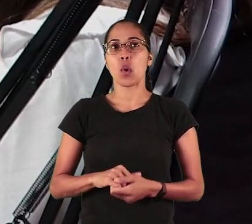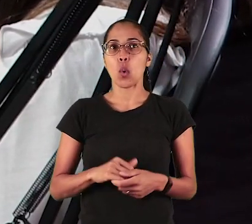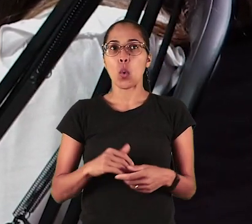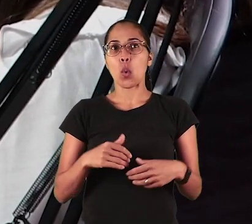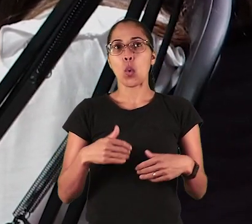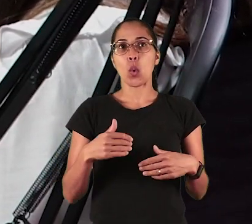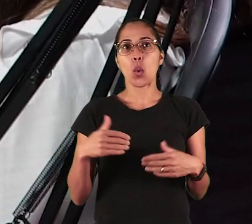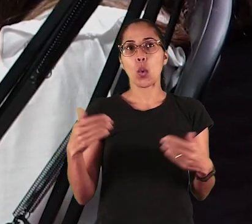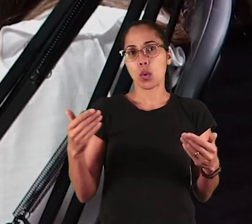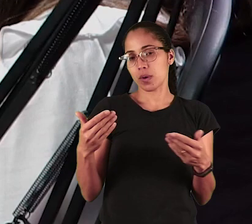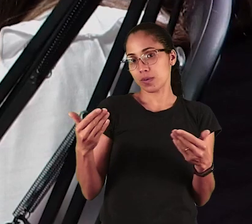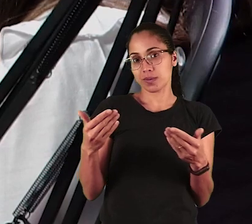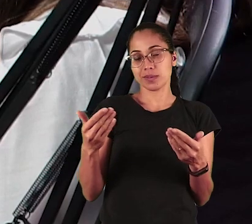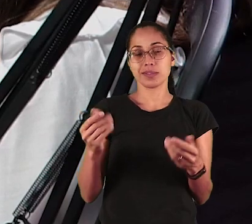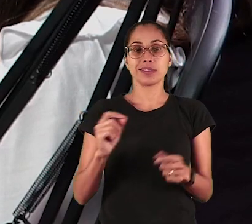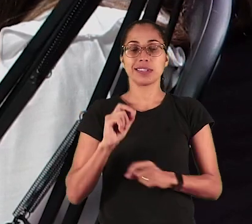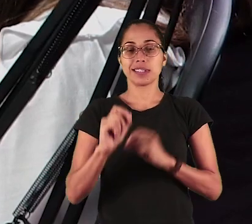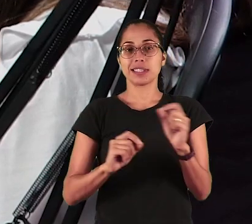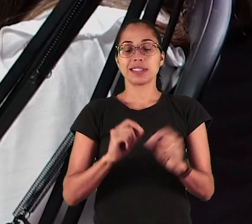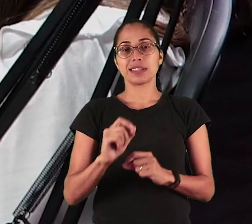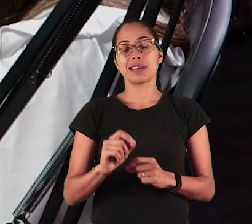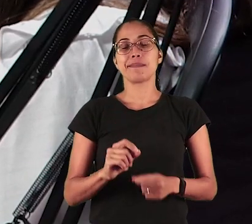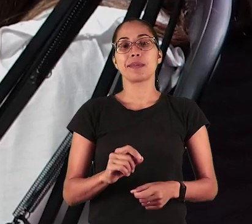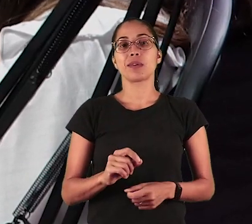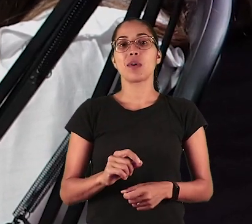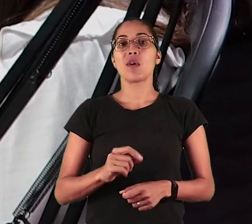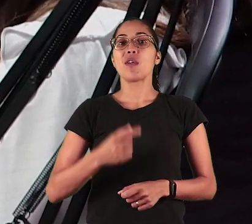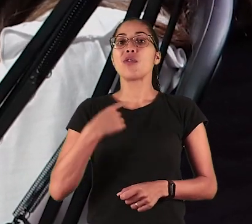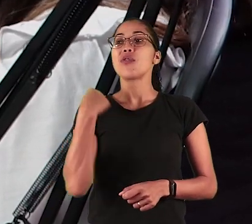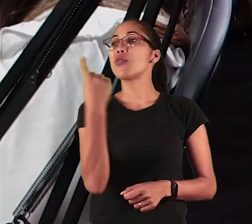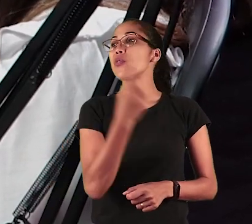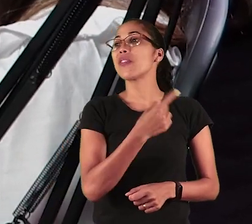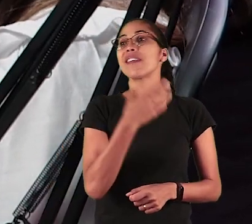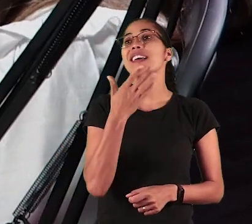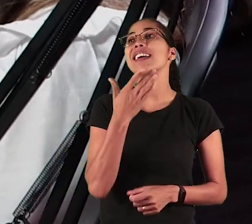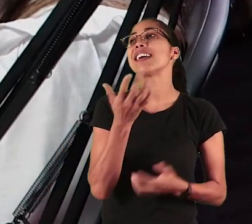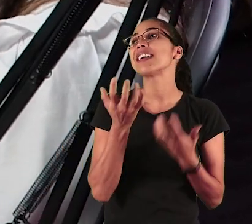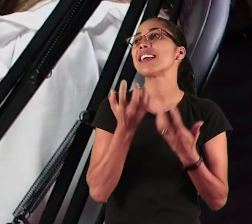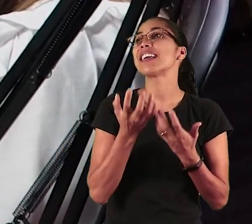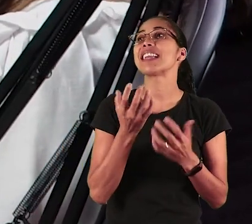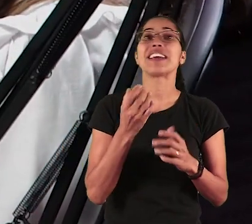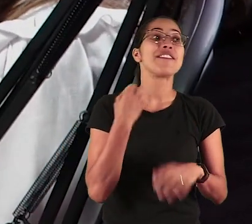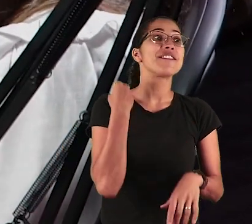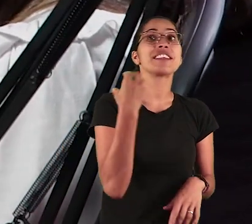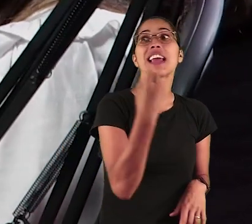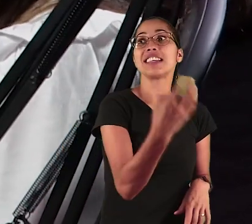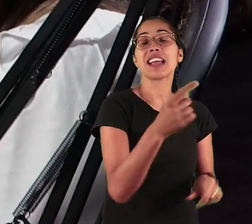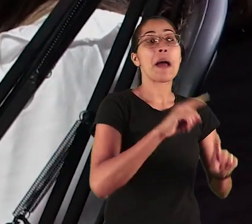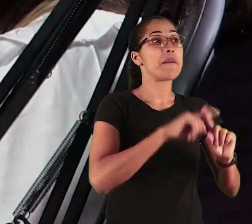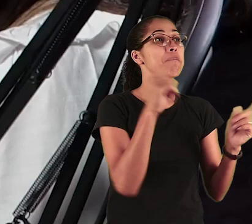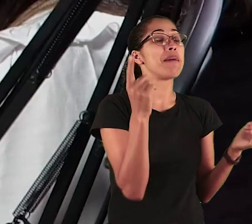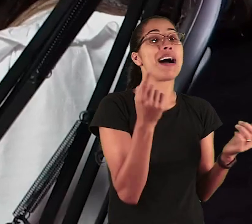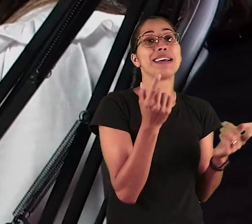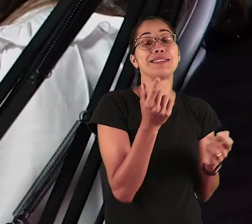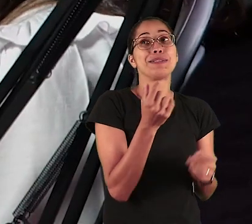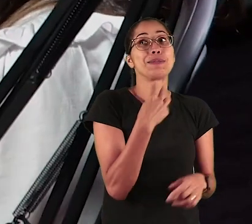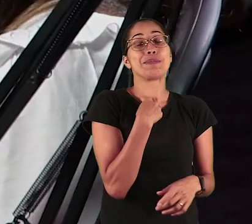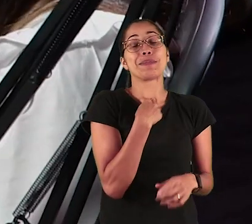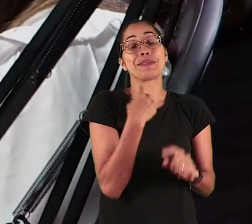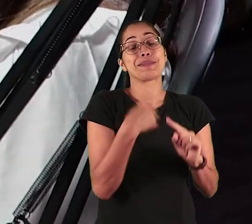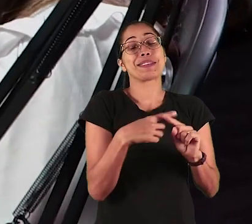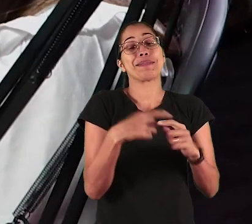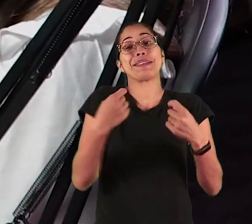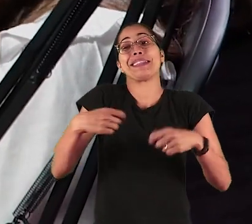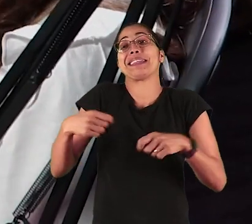o banco até te reembolsava a viagem mas não é o reembolso que você tá querendo né você queria tá lá com a sua família naquela viagem que você planejou